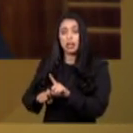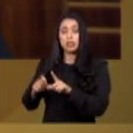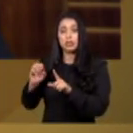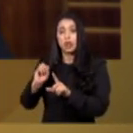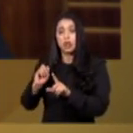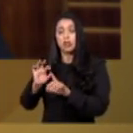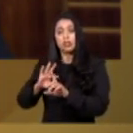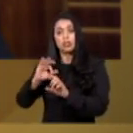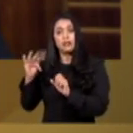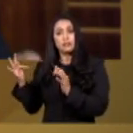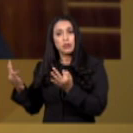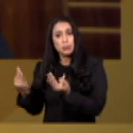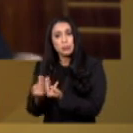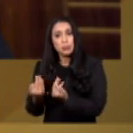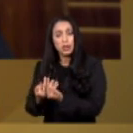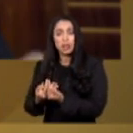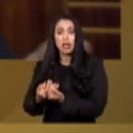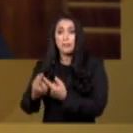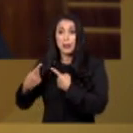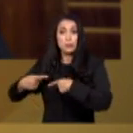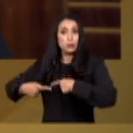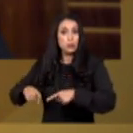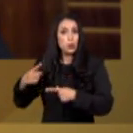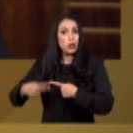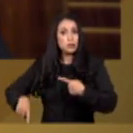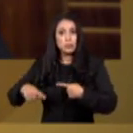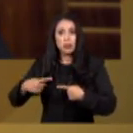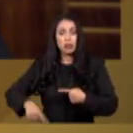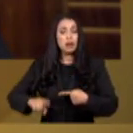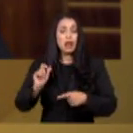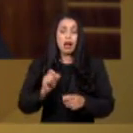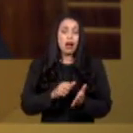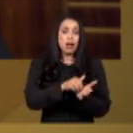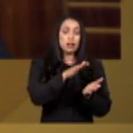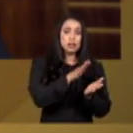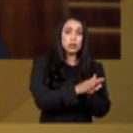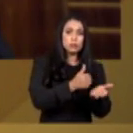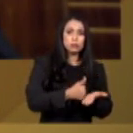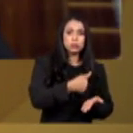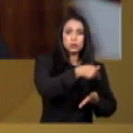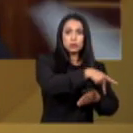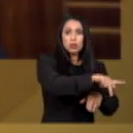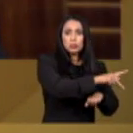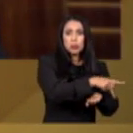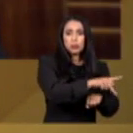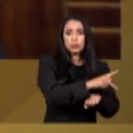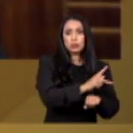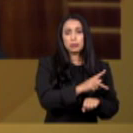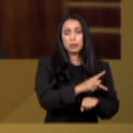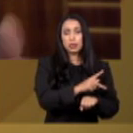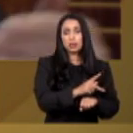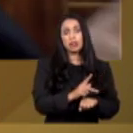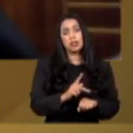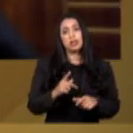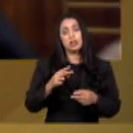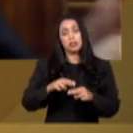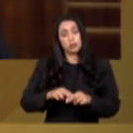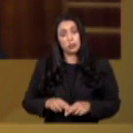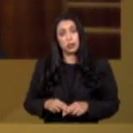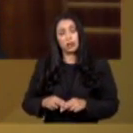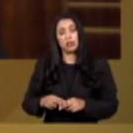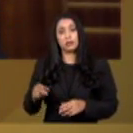para impedir a expulsão de a informação a unidade familiar ou petróleo